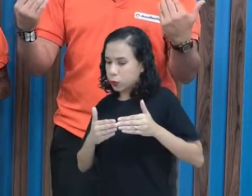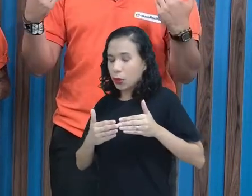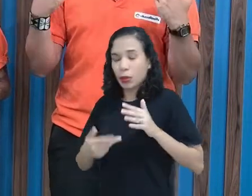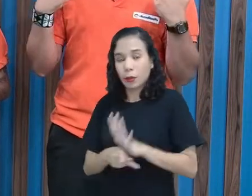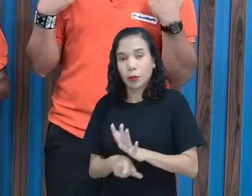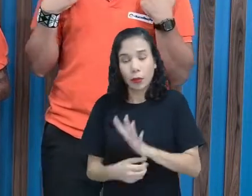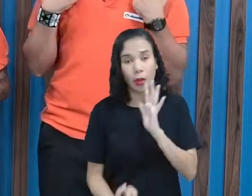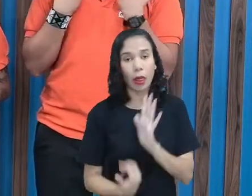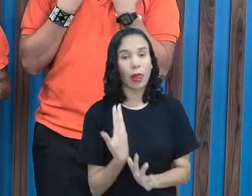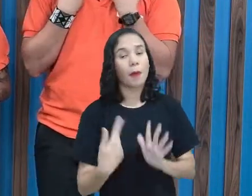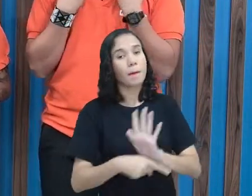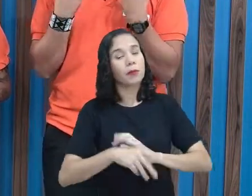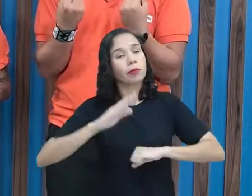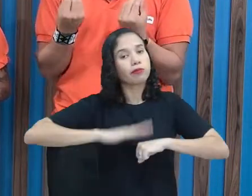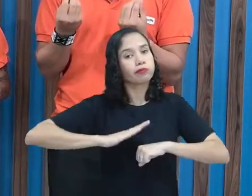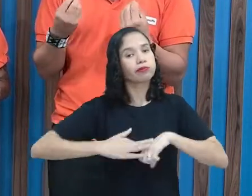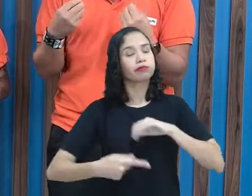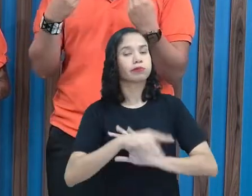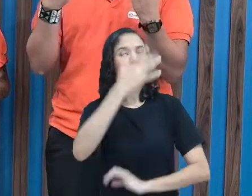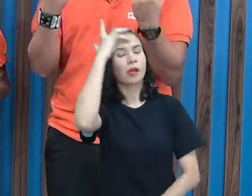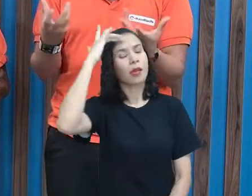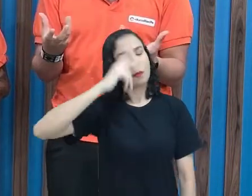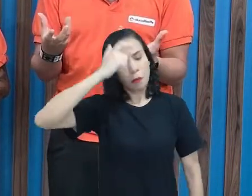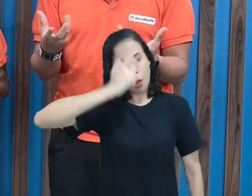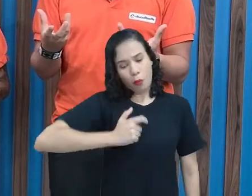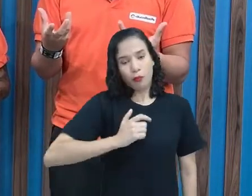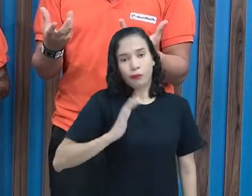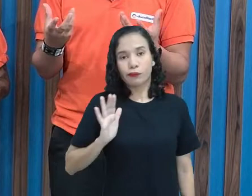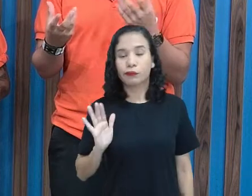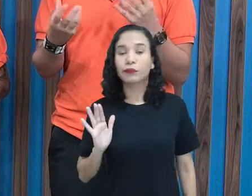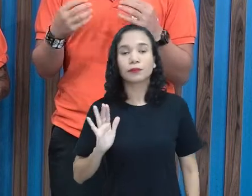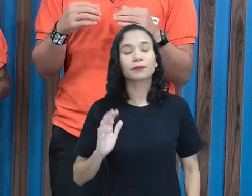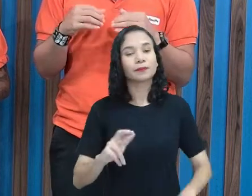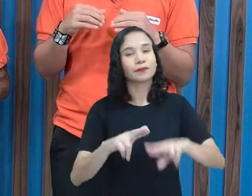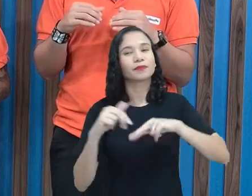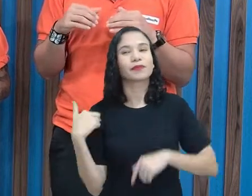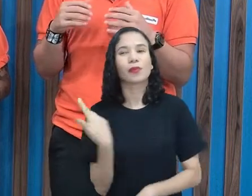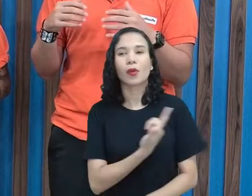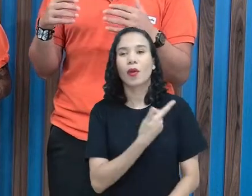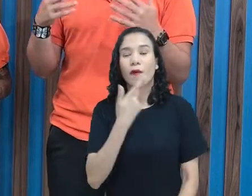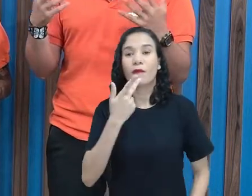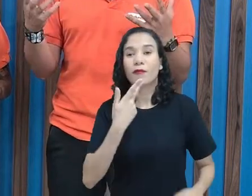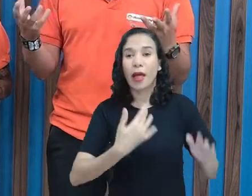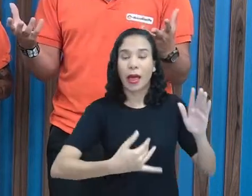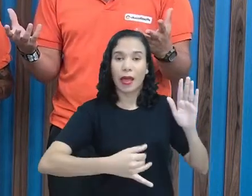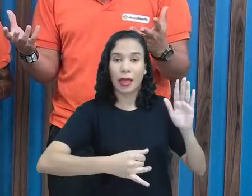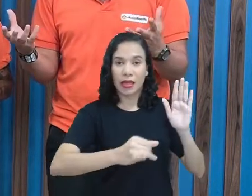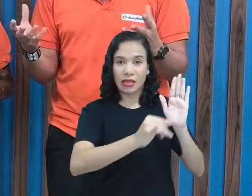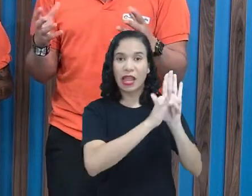do seu ser, né? Do seu eu. Né? Então, quando a gente fala de identidade de gênero, a gente está